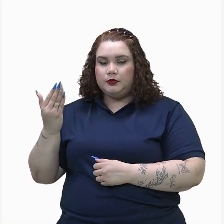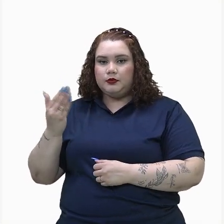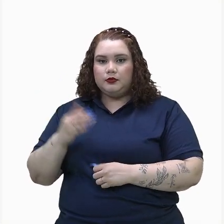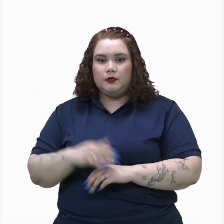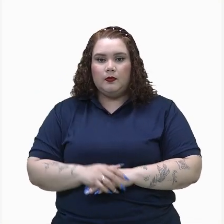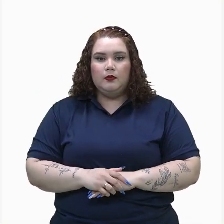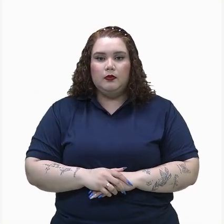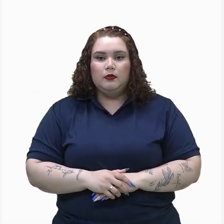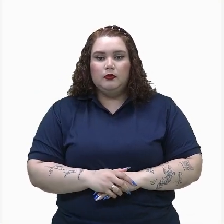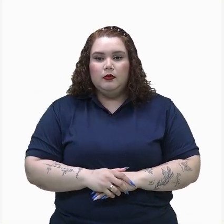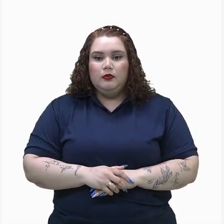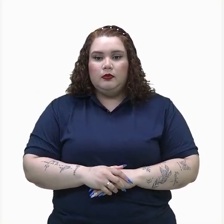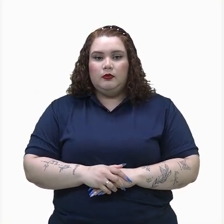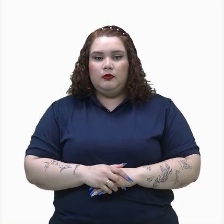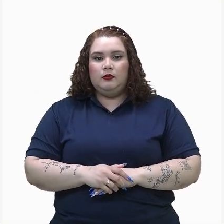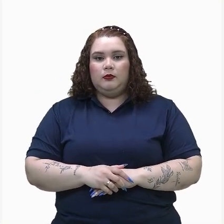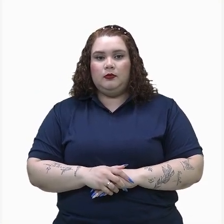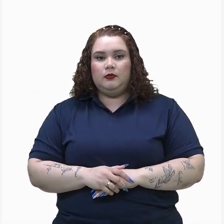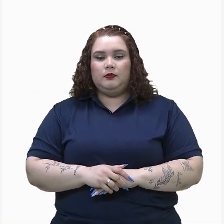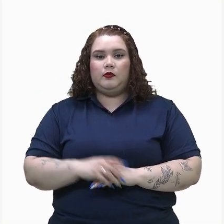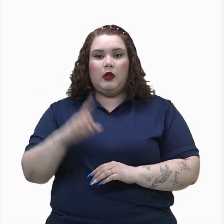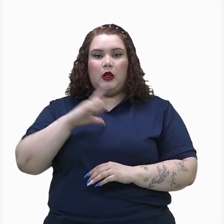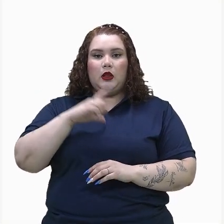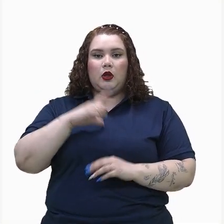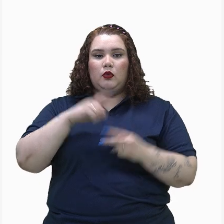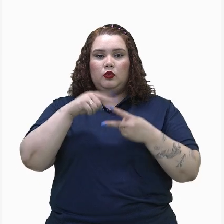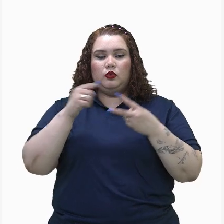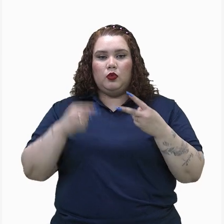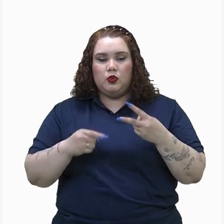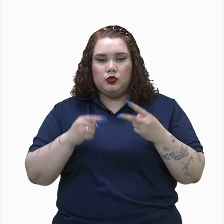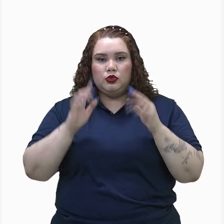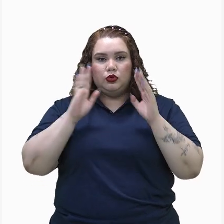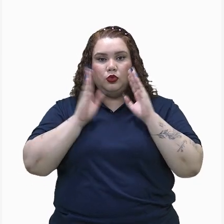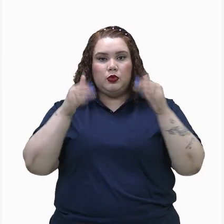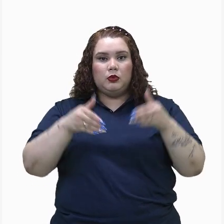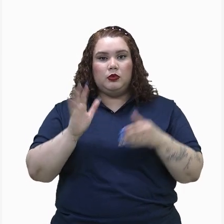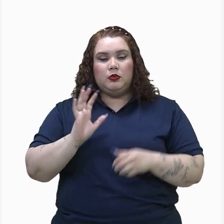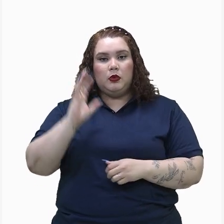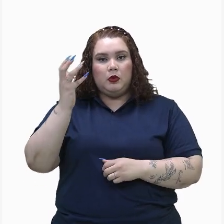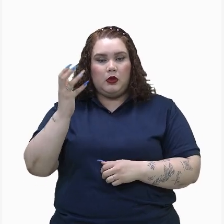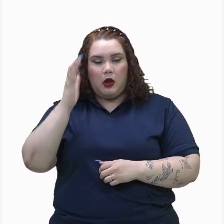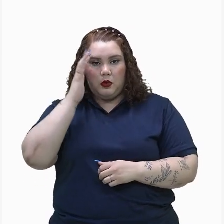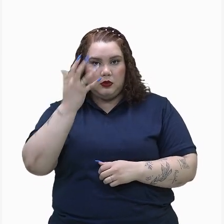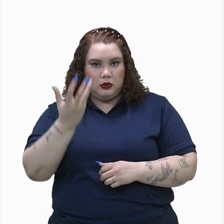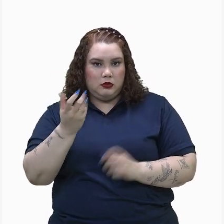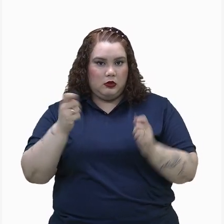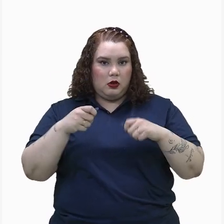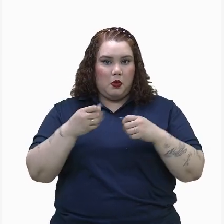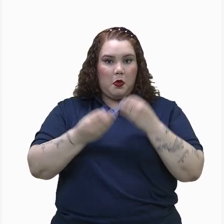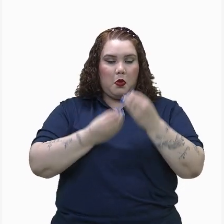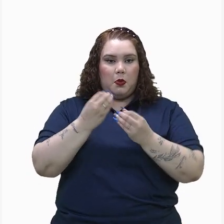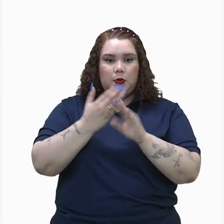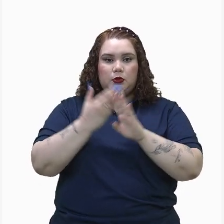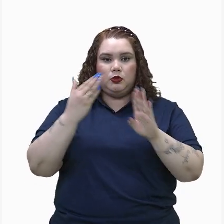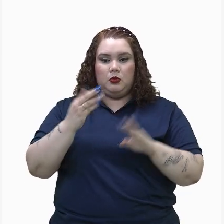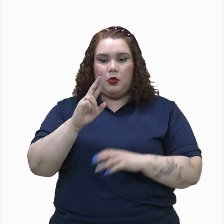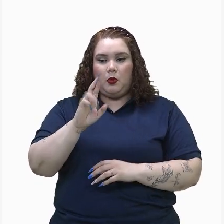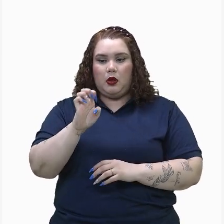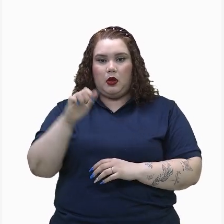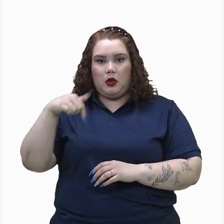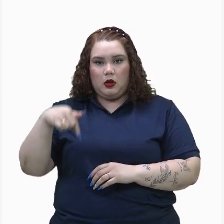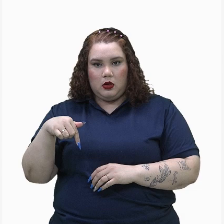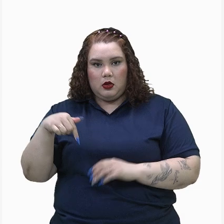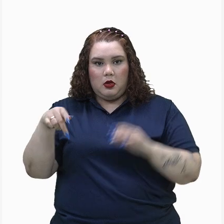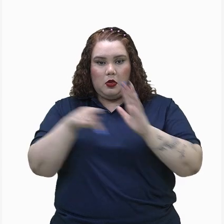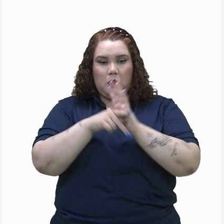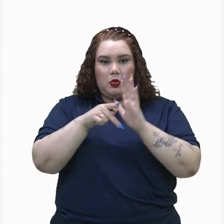pessoal, olha só. A gente tem casos particulares de como encontrar a resistência equivalente. A resistência equivalente de um